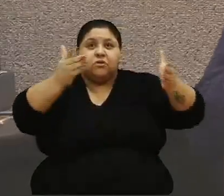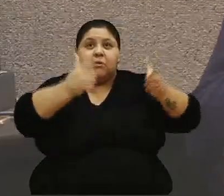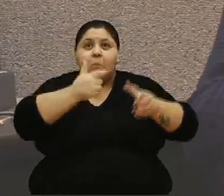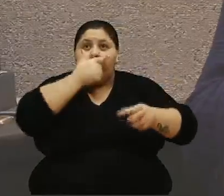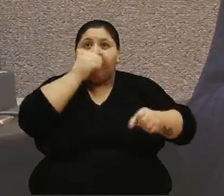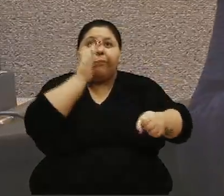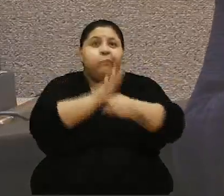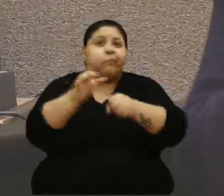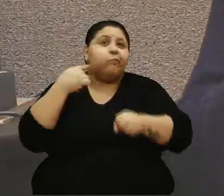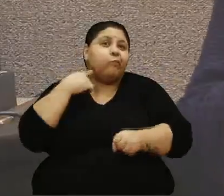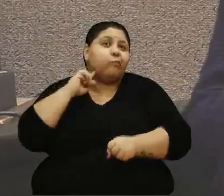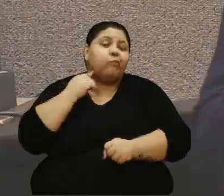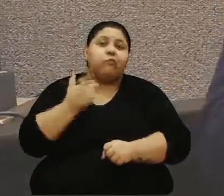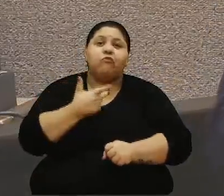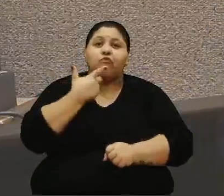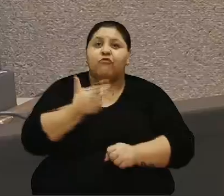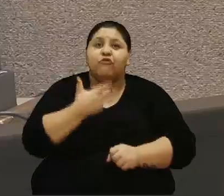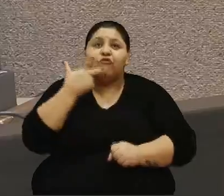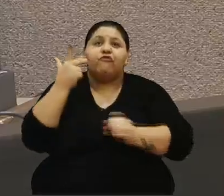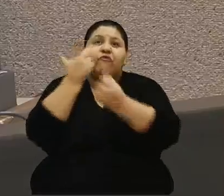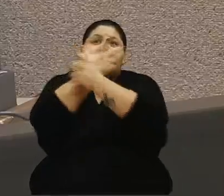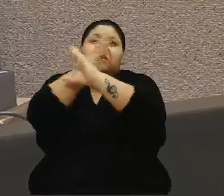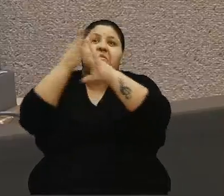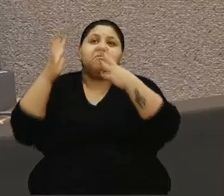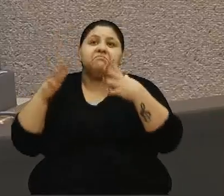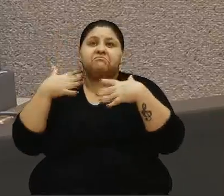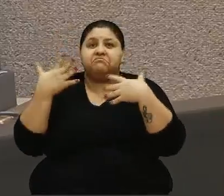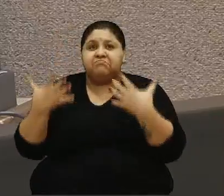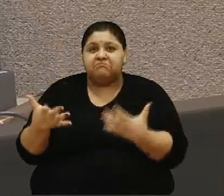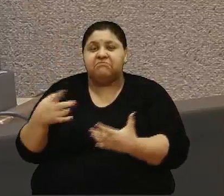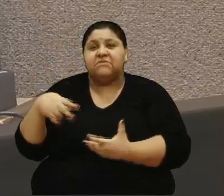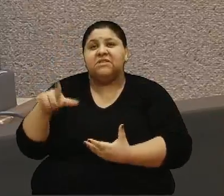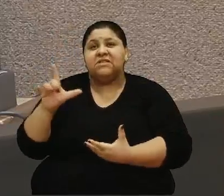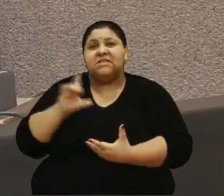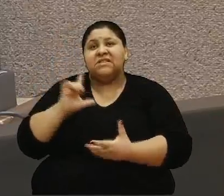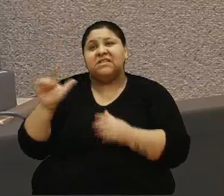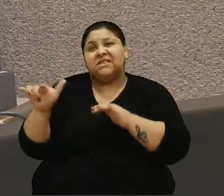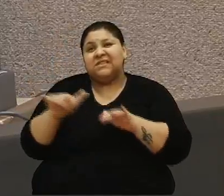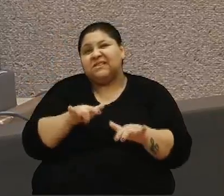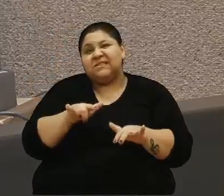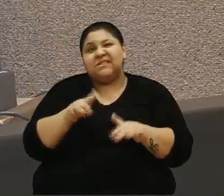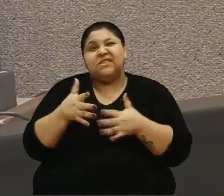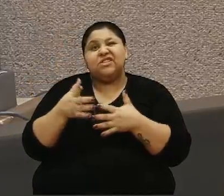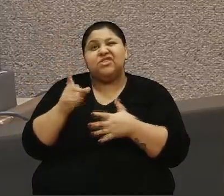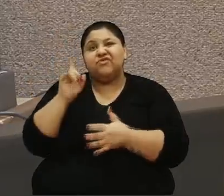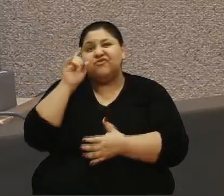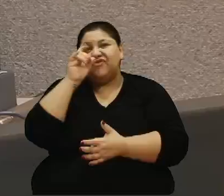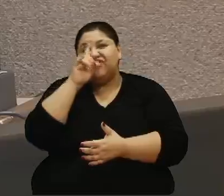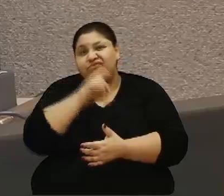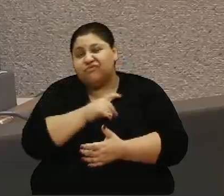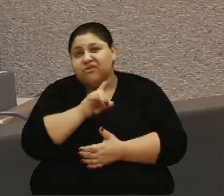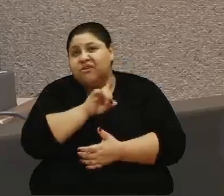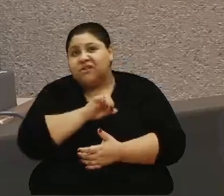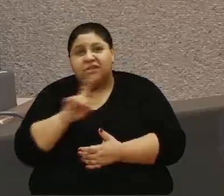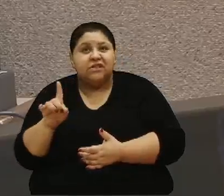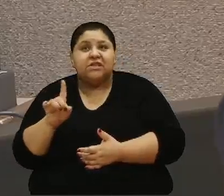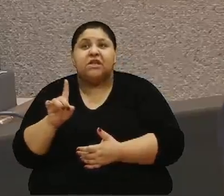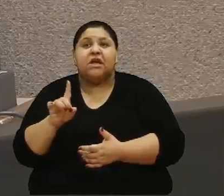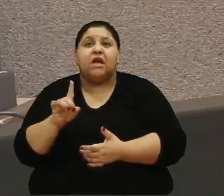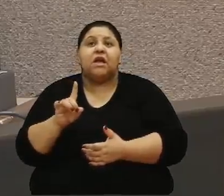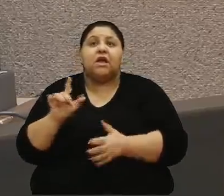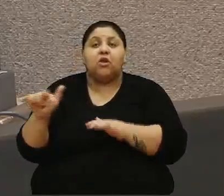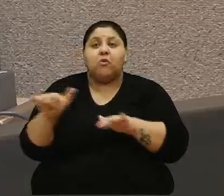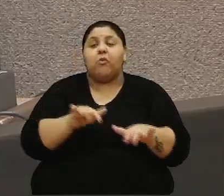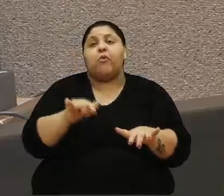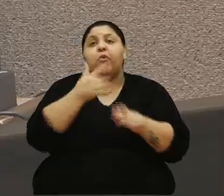lixo, falando da questão do meio ambiente. Então, a gente teve uma semana meio conturbada, e não uma realização da Semana do